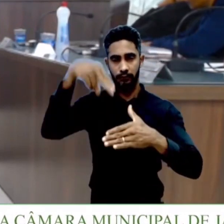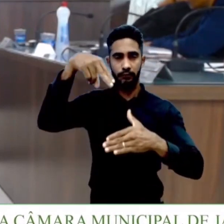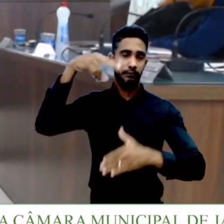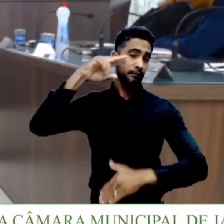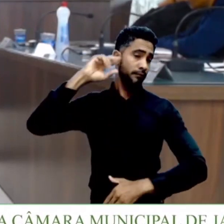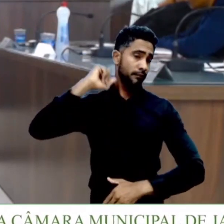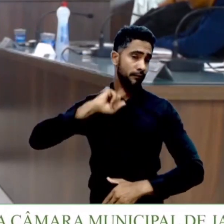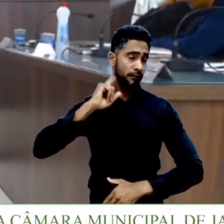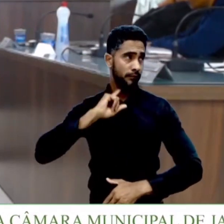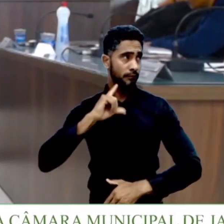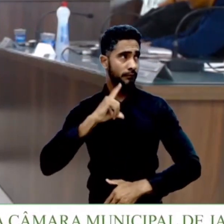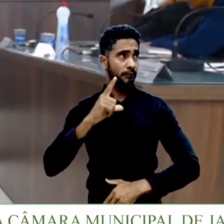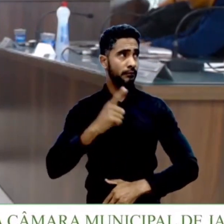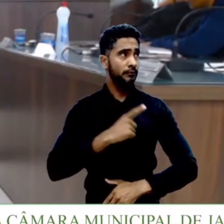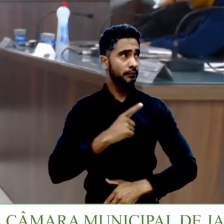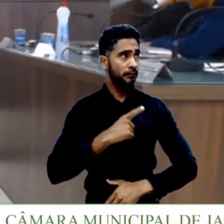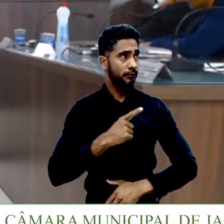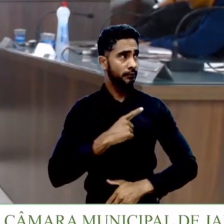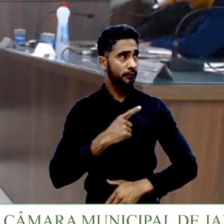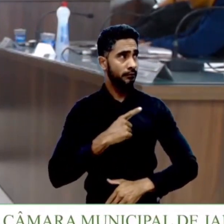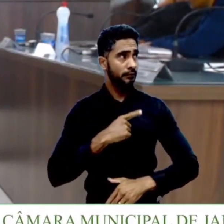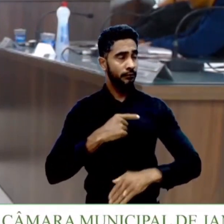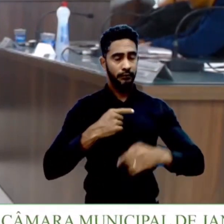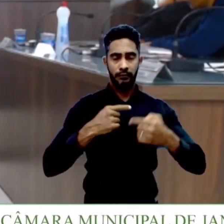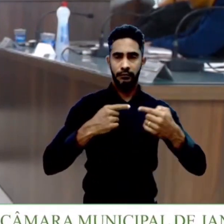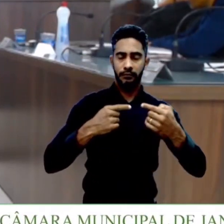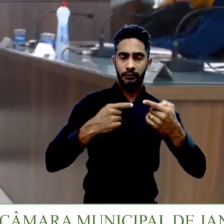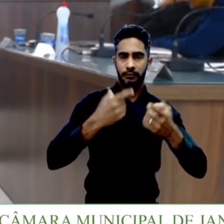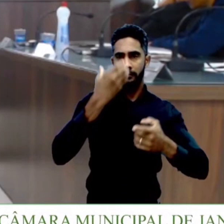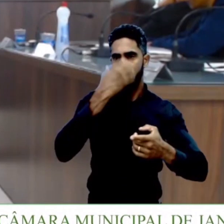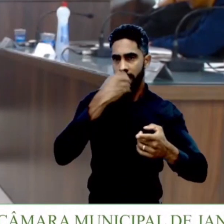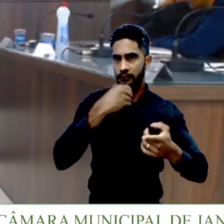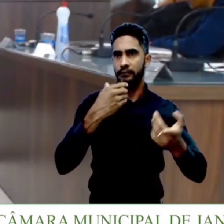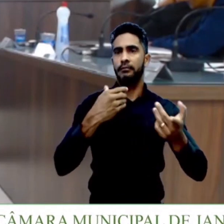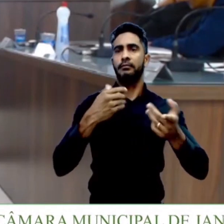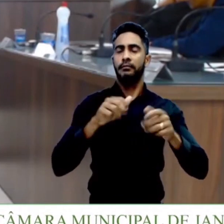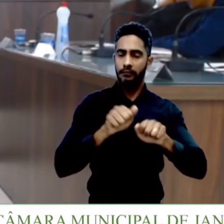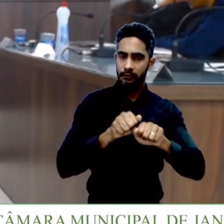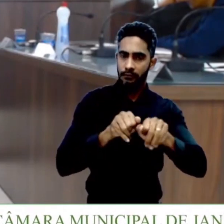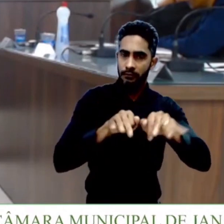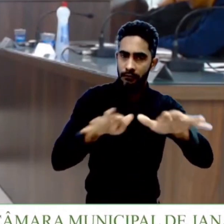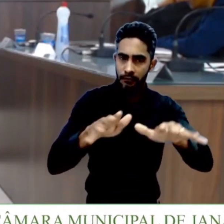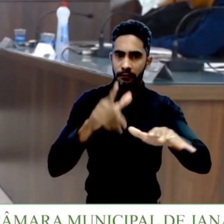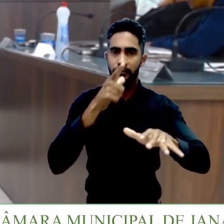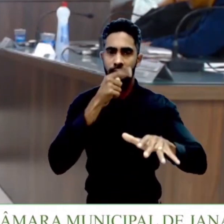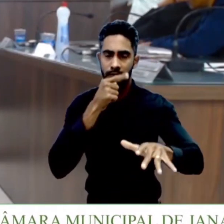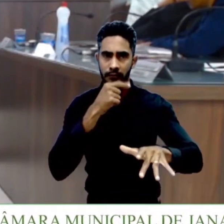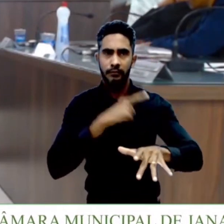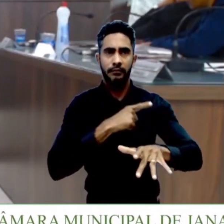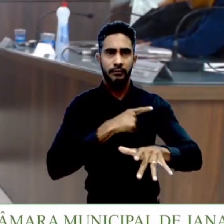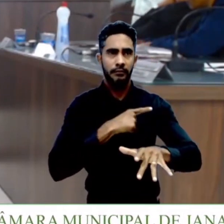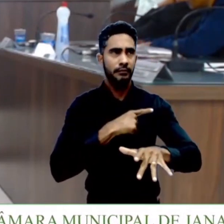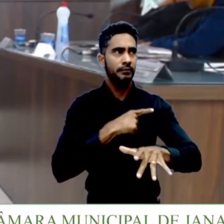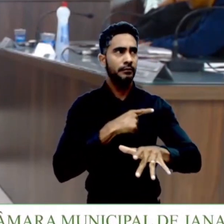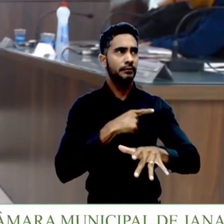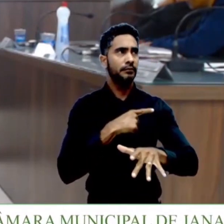Minas. Temos uma plataforma de reivindicação da fruticultura irrigada do norte de Minas, que contempla...